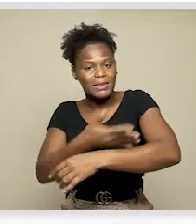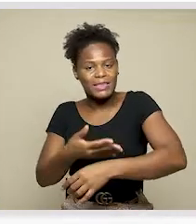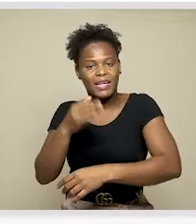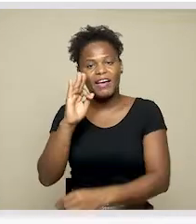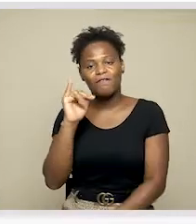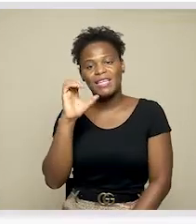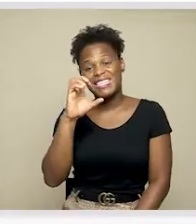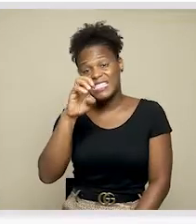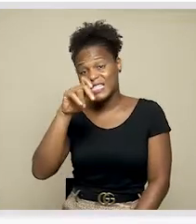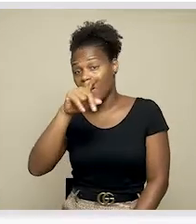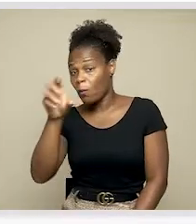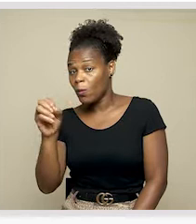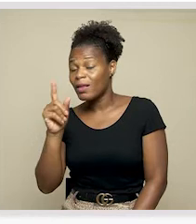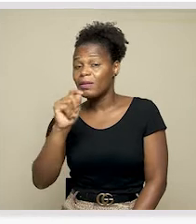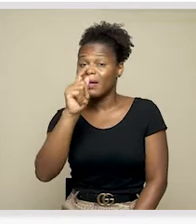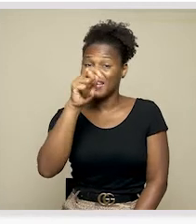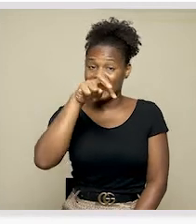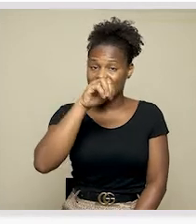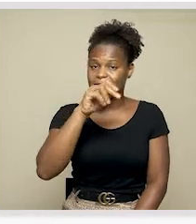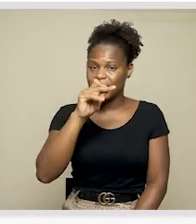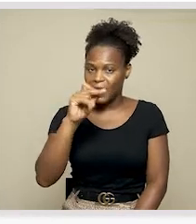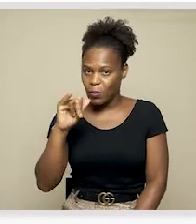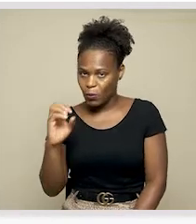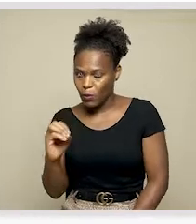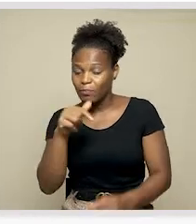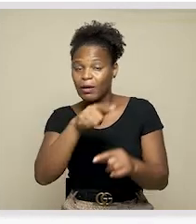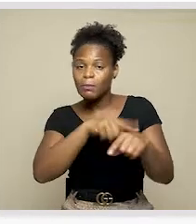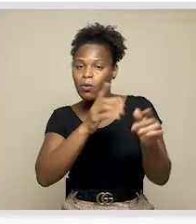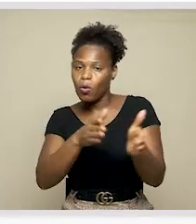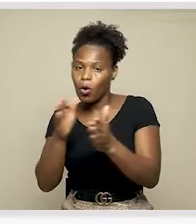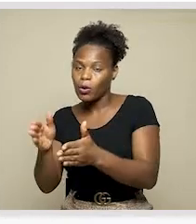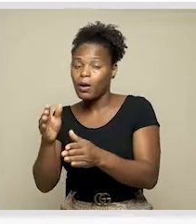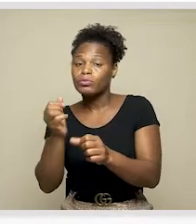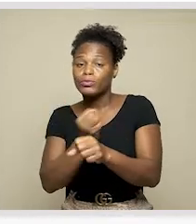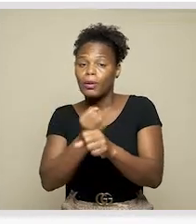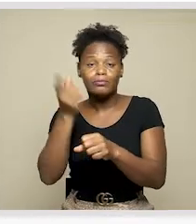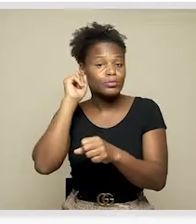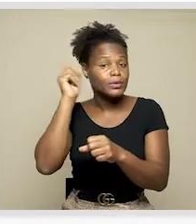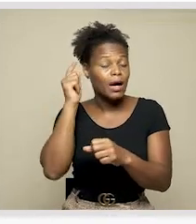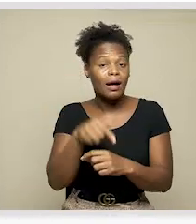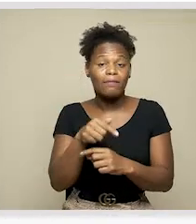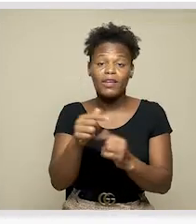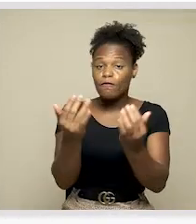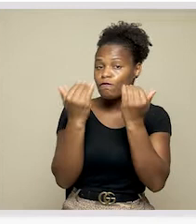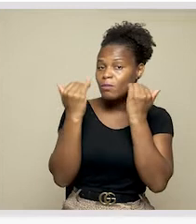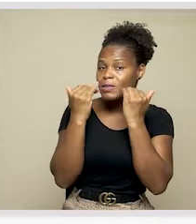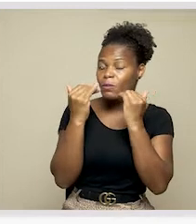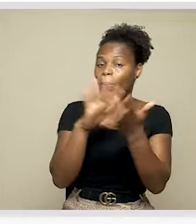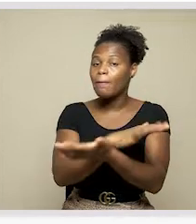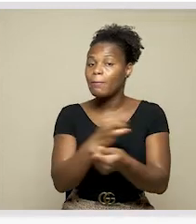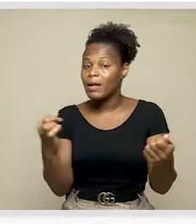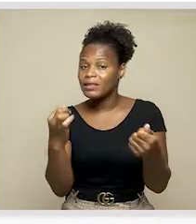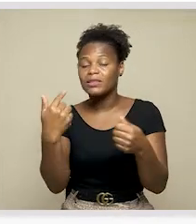e ensaio desempenha, sim, nesses periódicos, um papel complementar à função informativa da